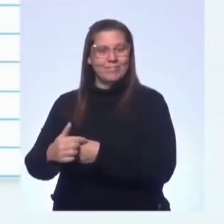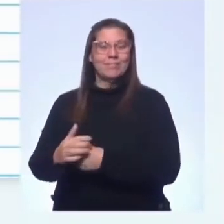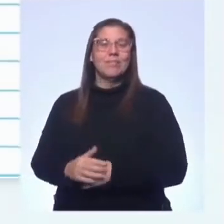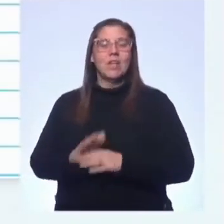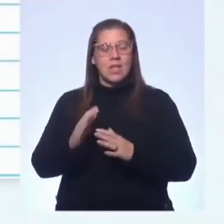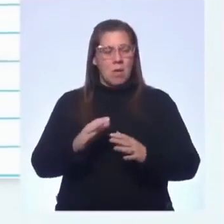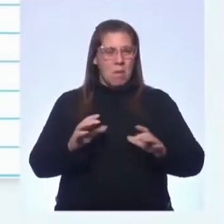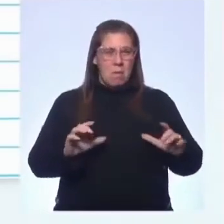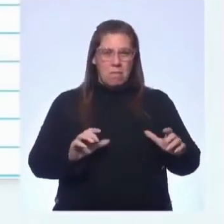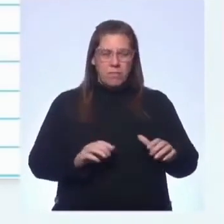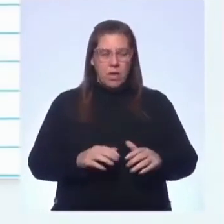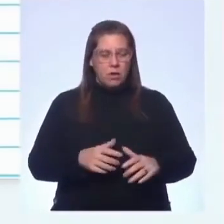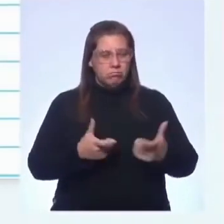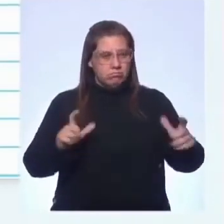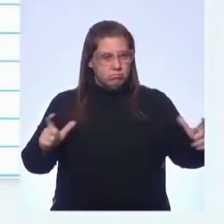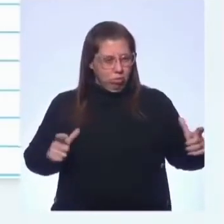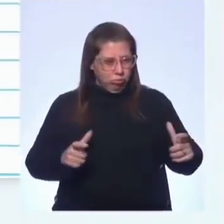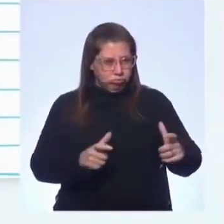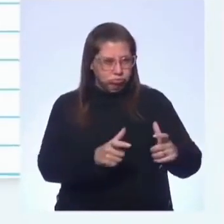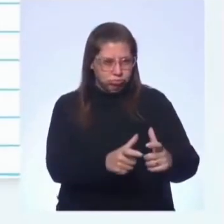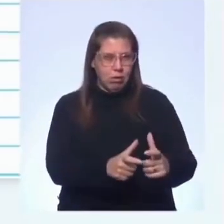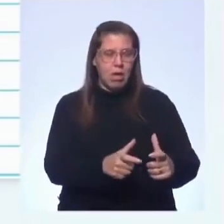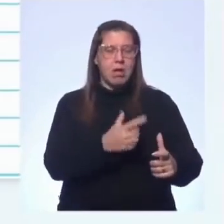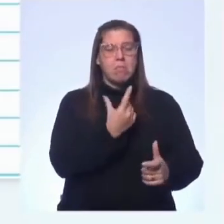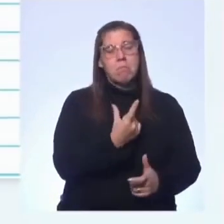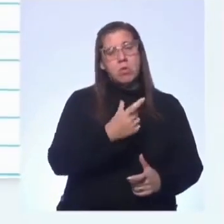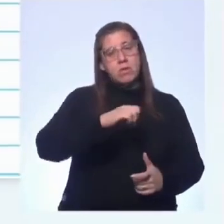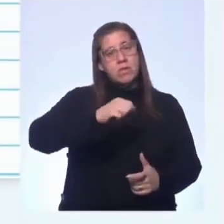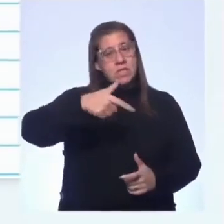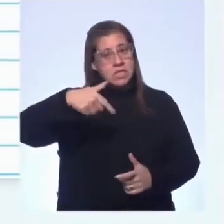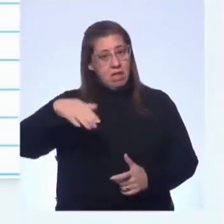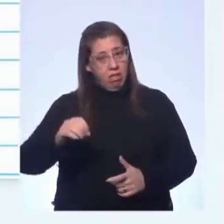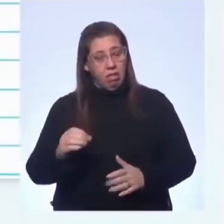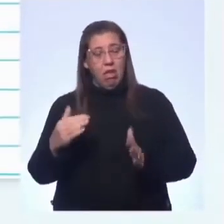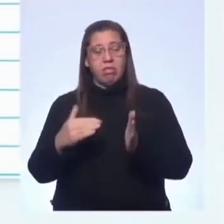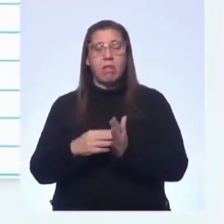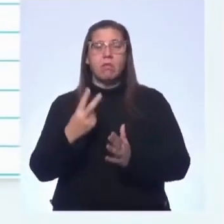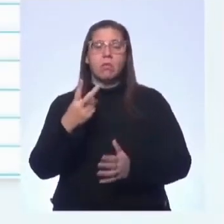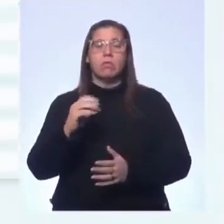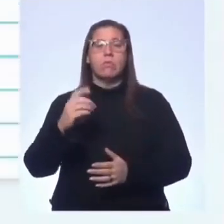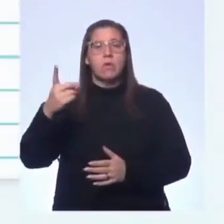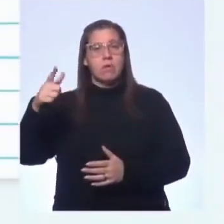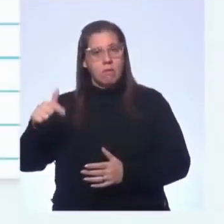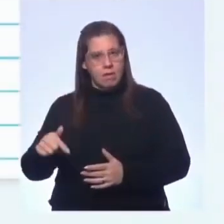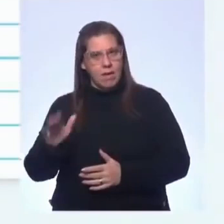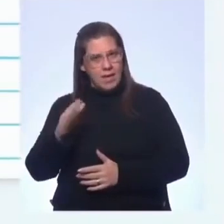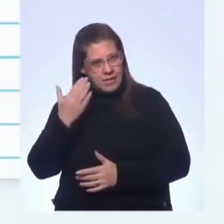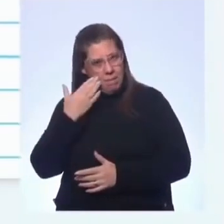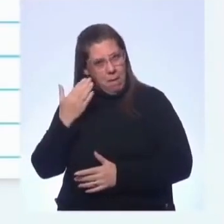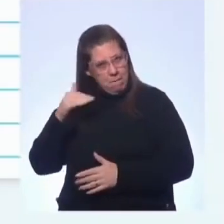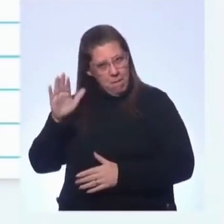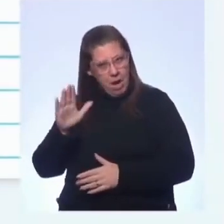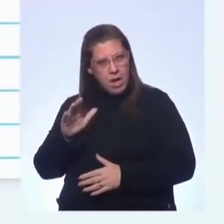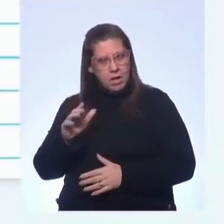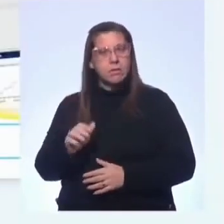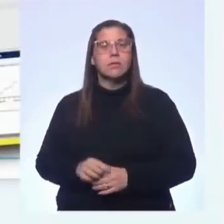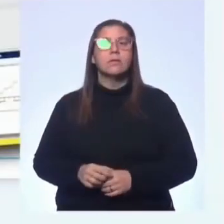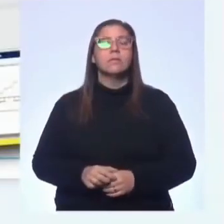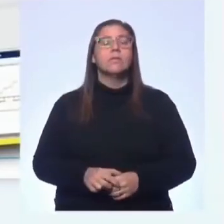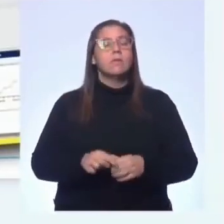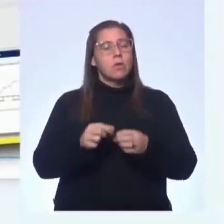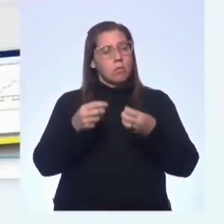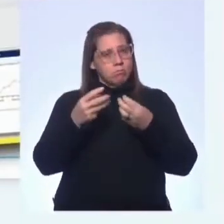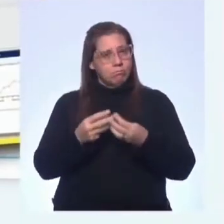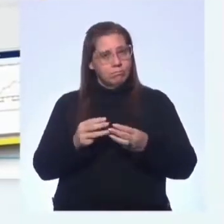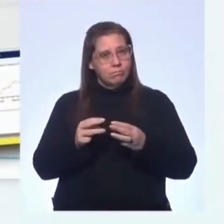aglomerações diminuíram o ritmo de crescimento entre as décadas de 1970 e 2010. Quer saber mais sobre o assunto? No portal do IBGE você pode